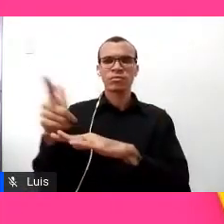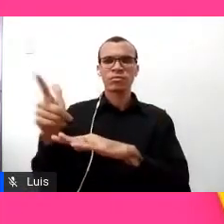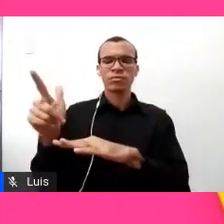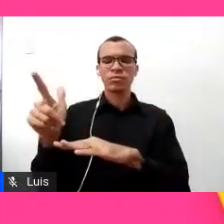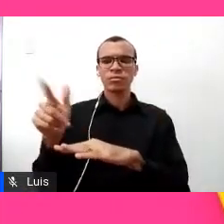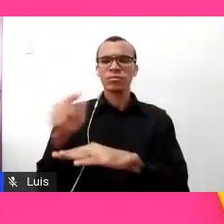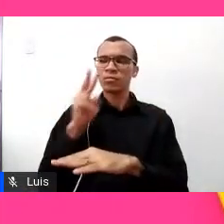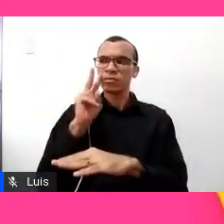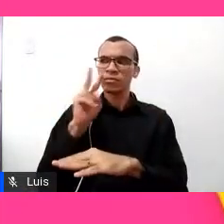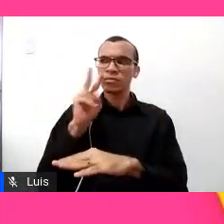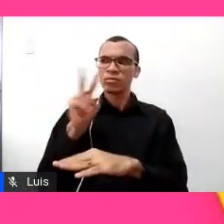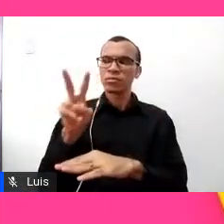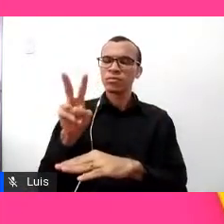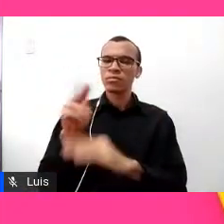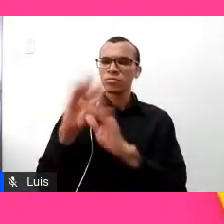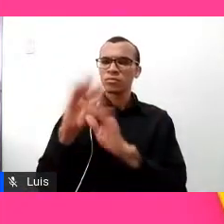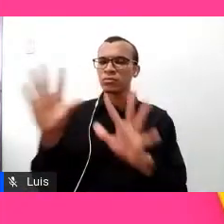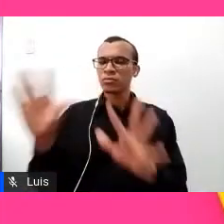vai ficar.